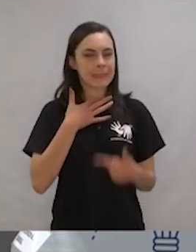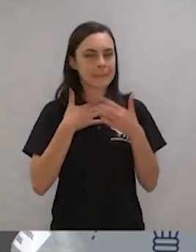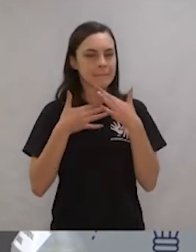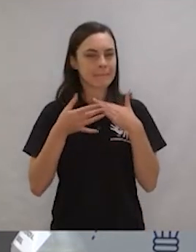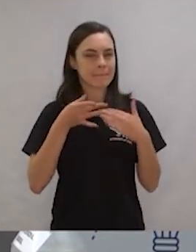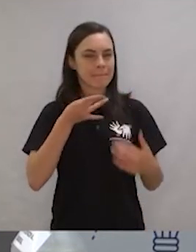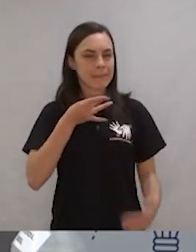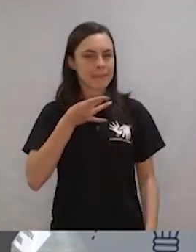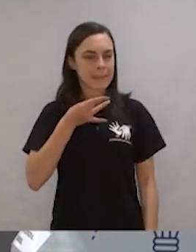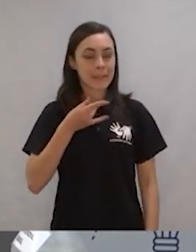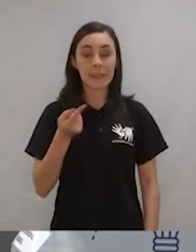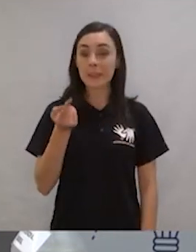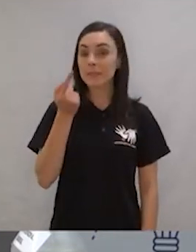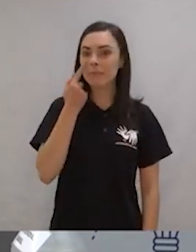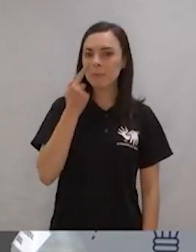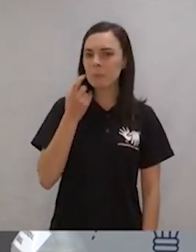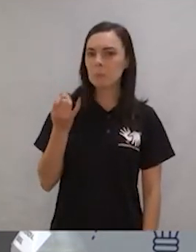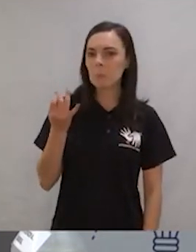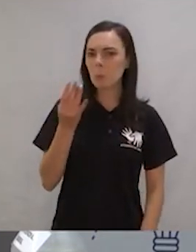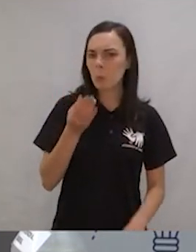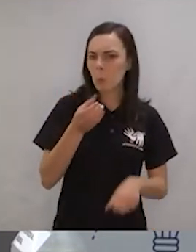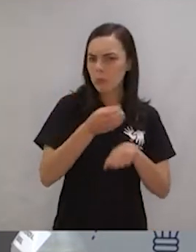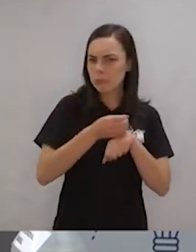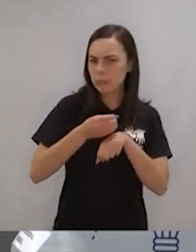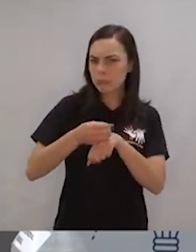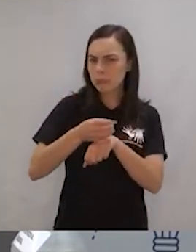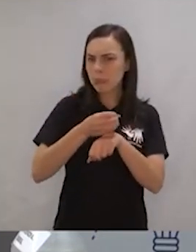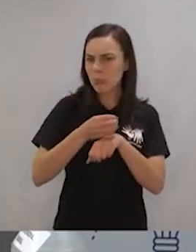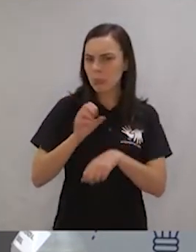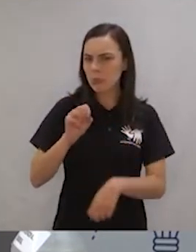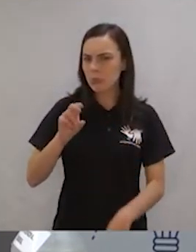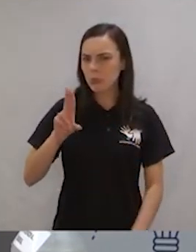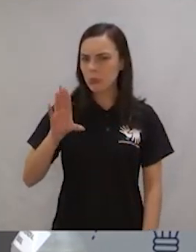é a quantidade de sucos?